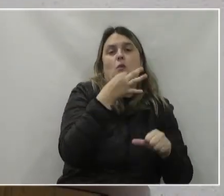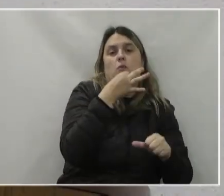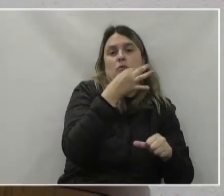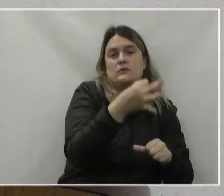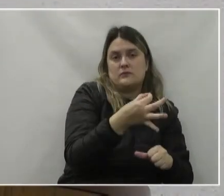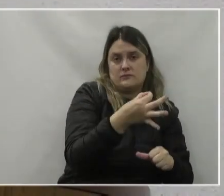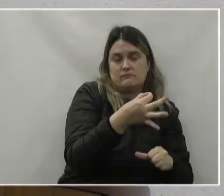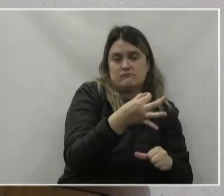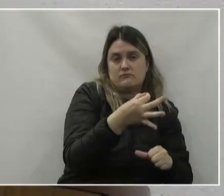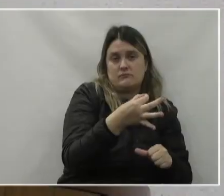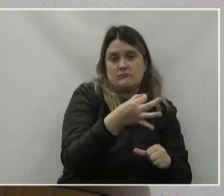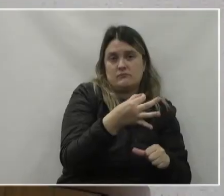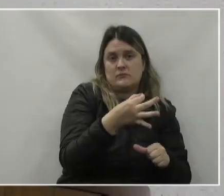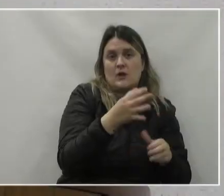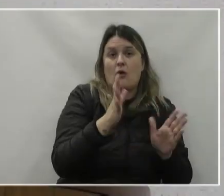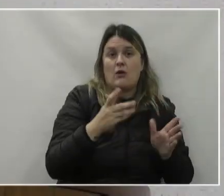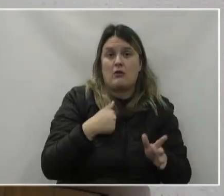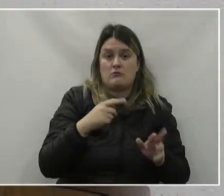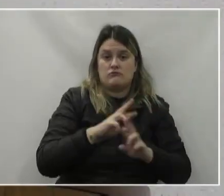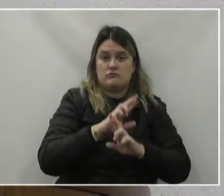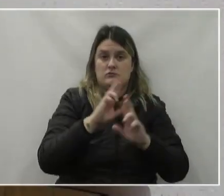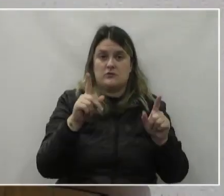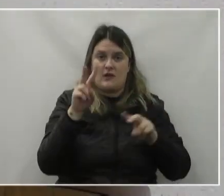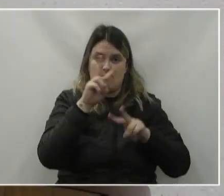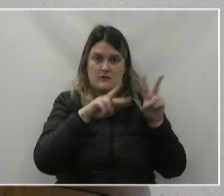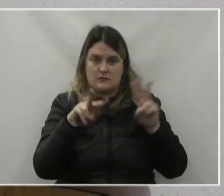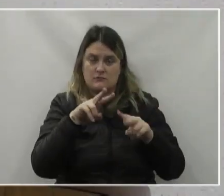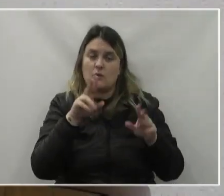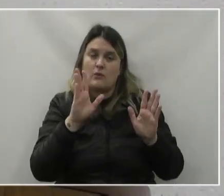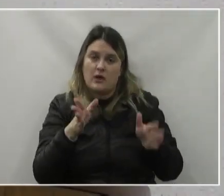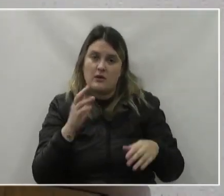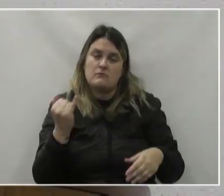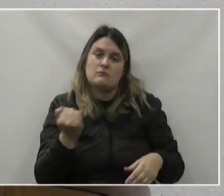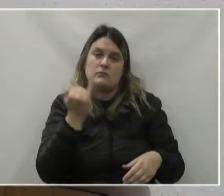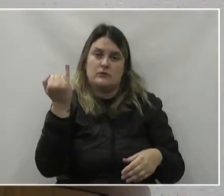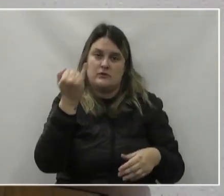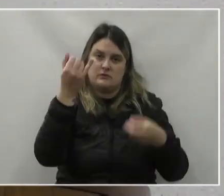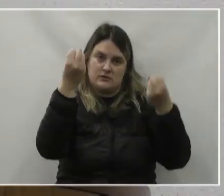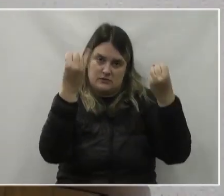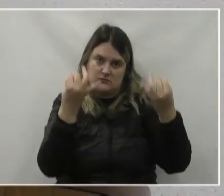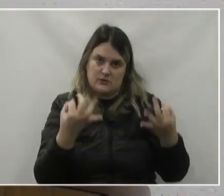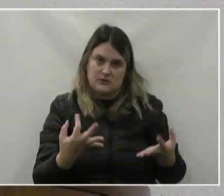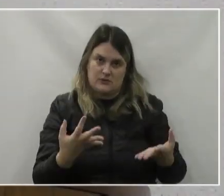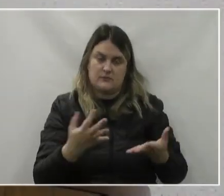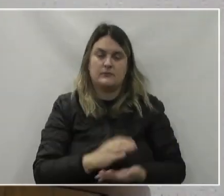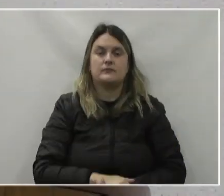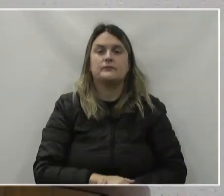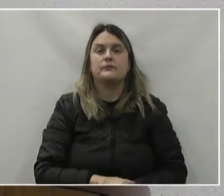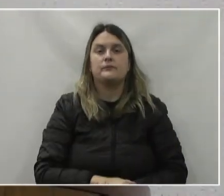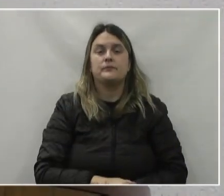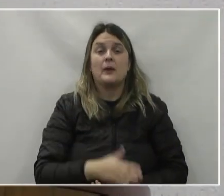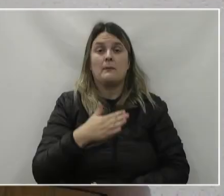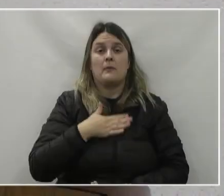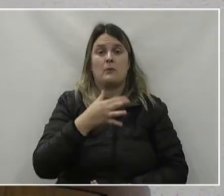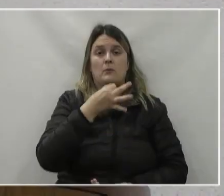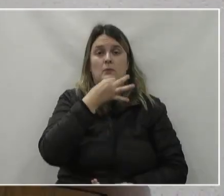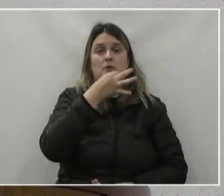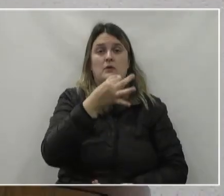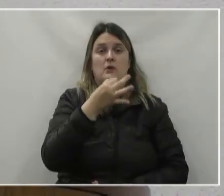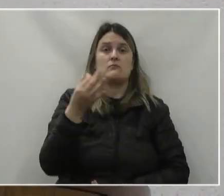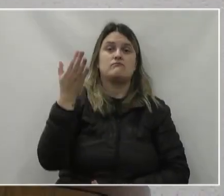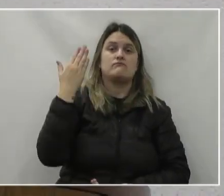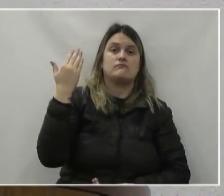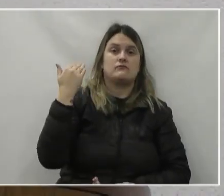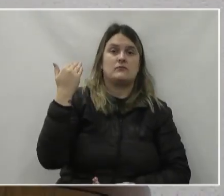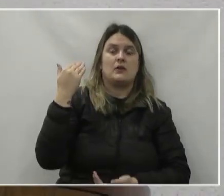agora eu tenho uma posição diferente. Eu acho que esse é um momento importante se deixar claro isso, né? A minha posição anterior ela